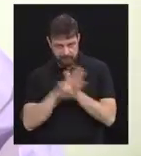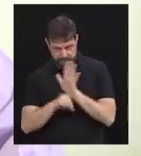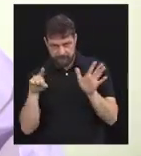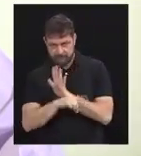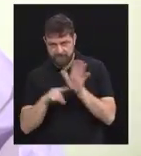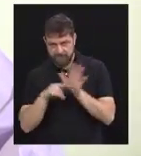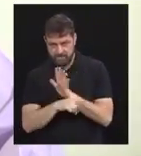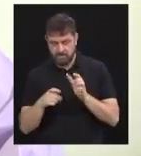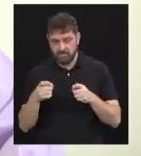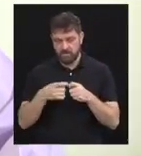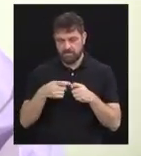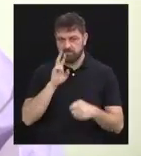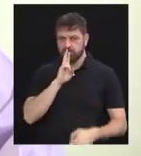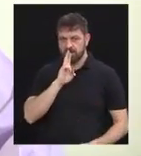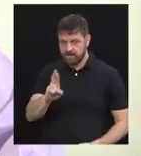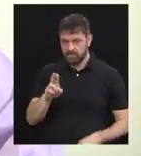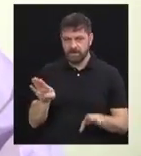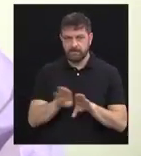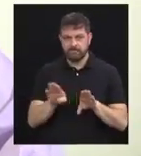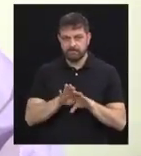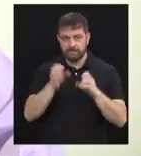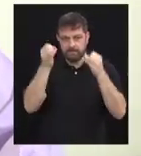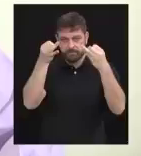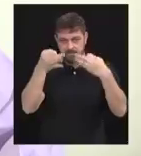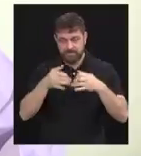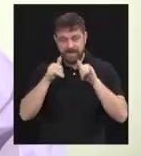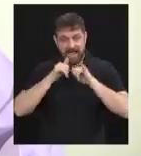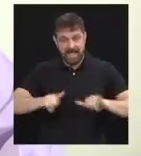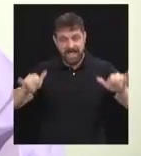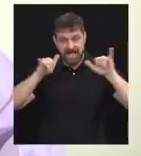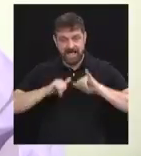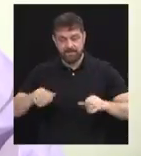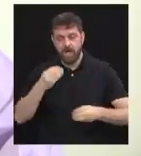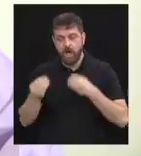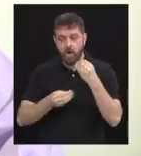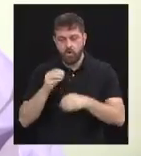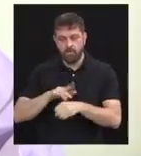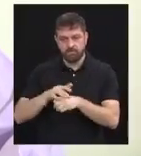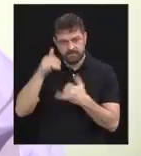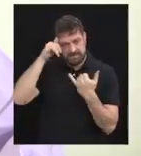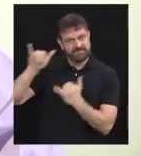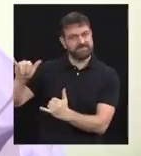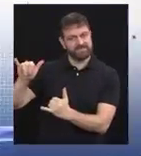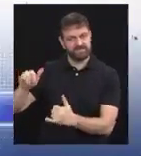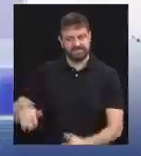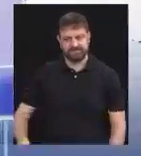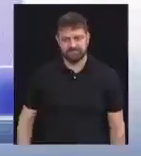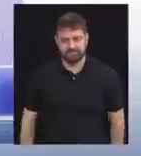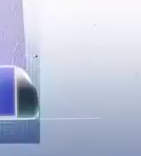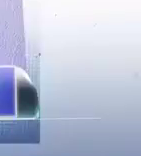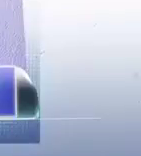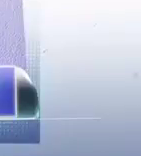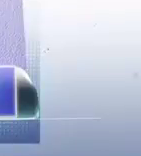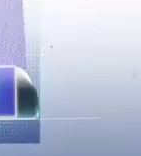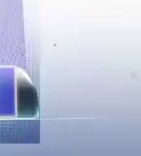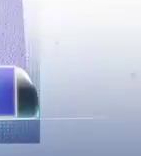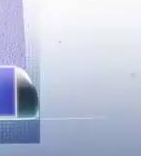várias perguntas e ainda vai falar sobre a campanha de prevenção. Então não saia daí.